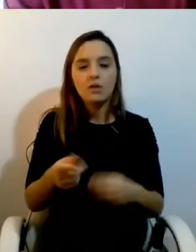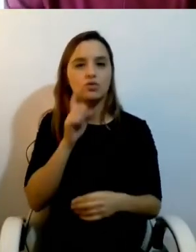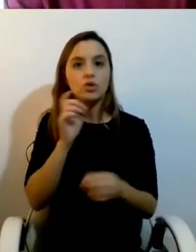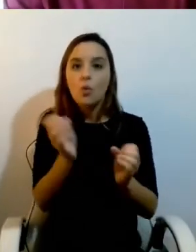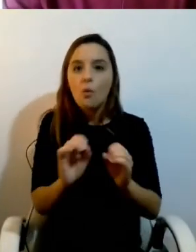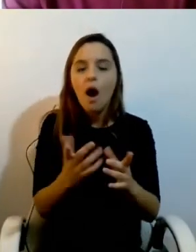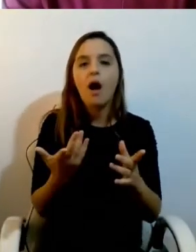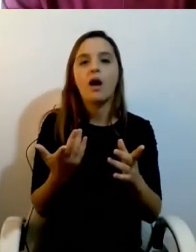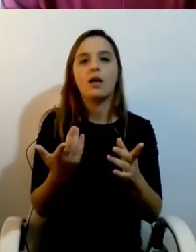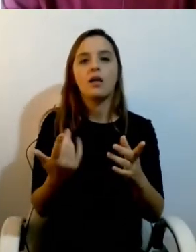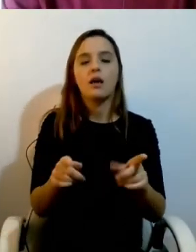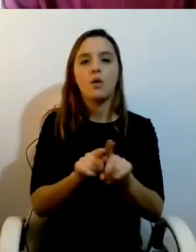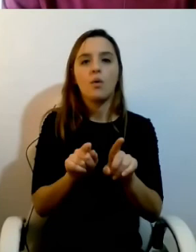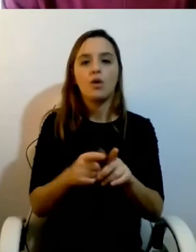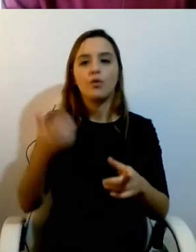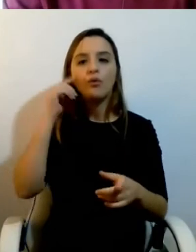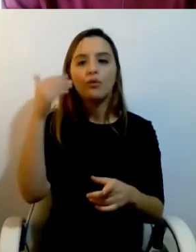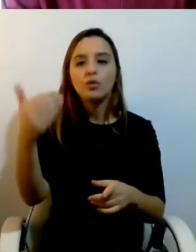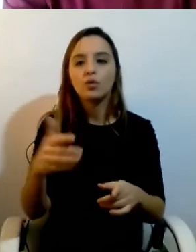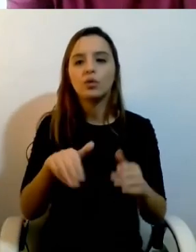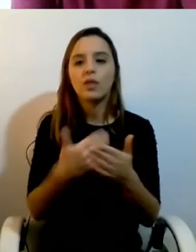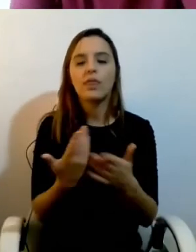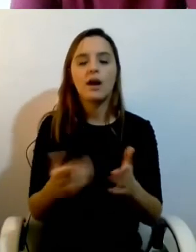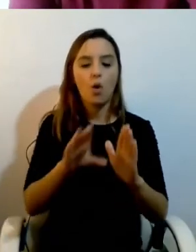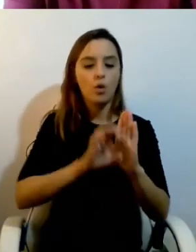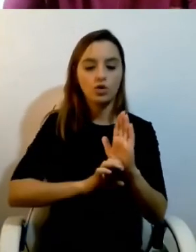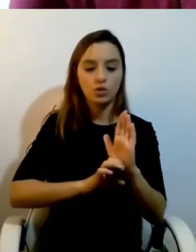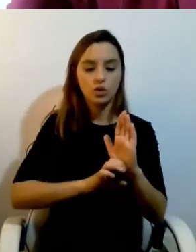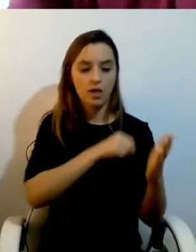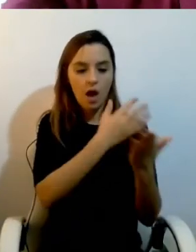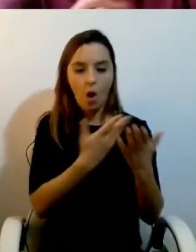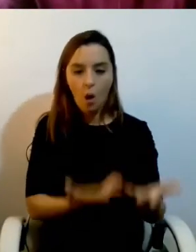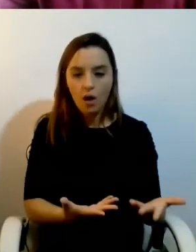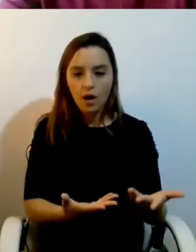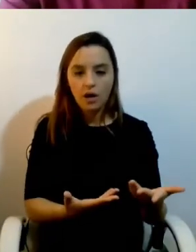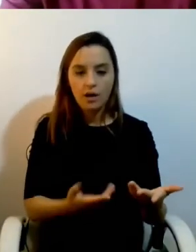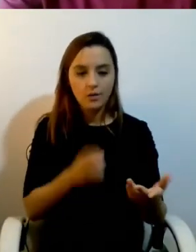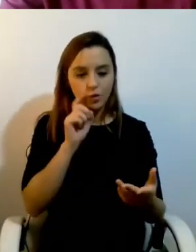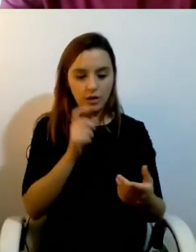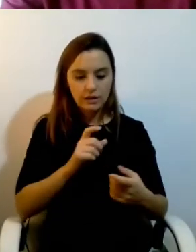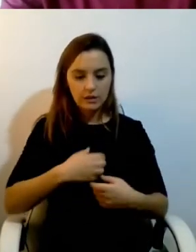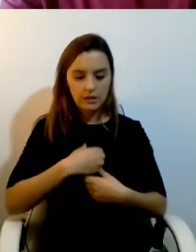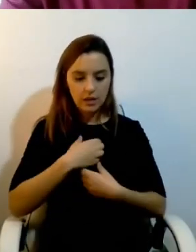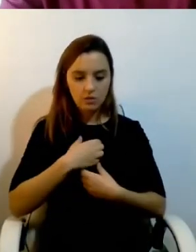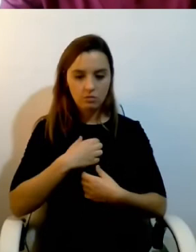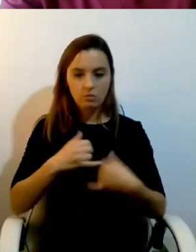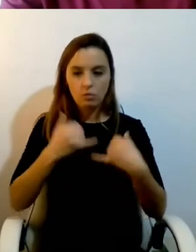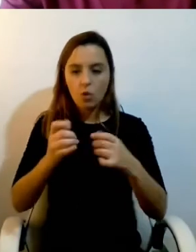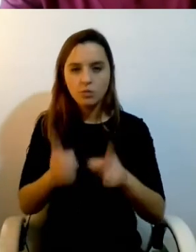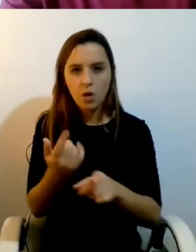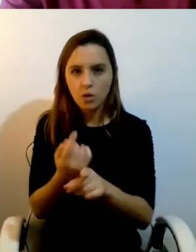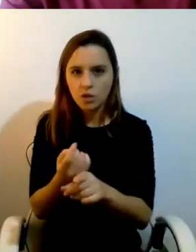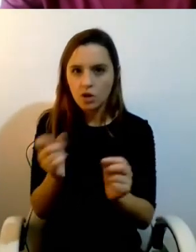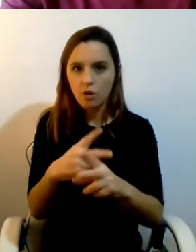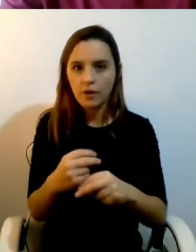ao futuro, abandonar as condições que tinha até ali, que lhes davam segurança, avançar para uma coisa totalmente nova. Hoje em dia, a